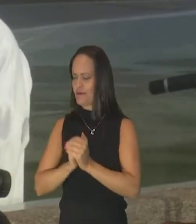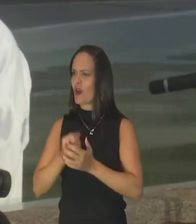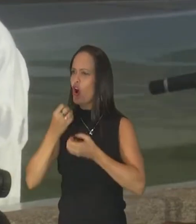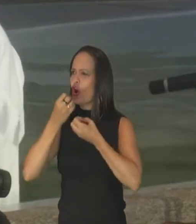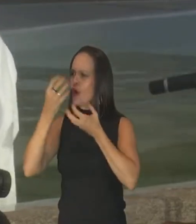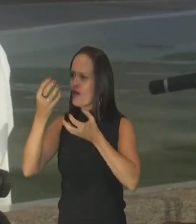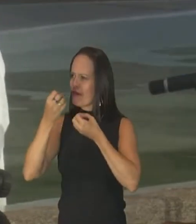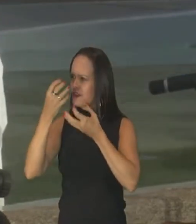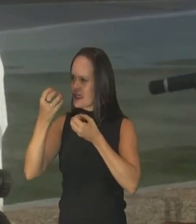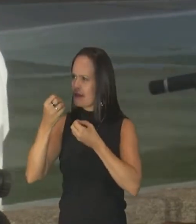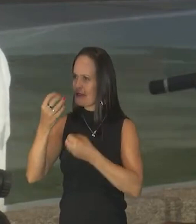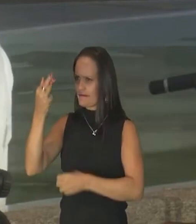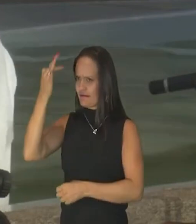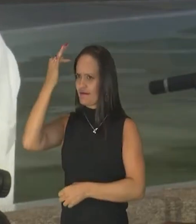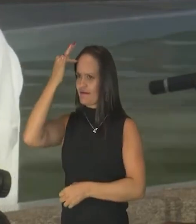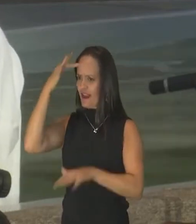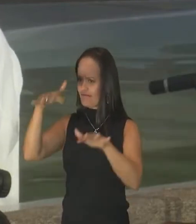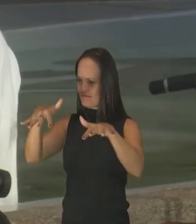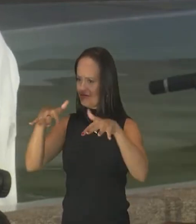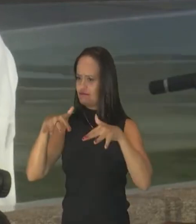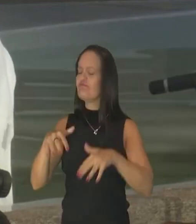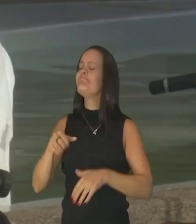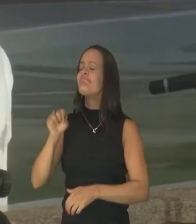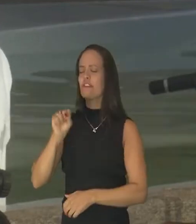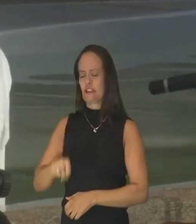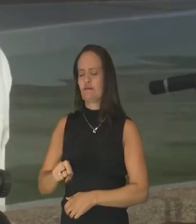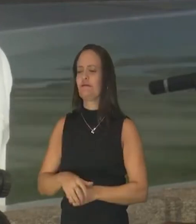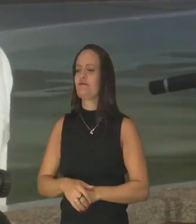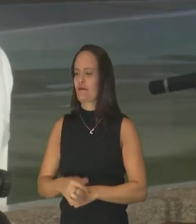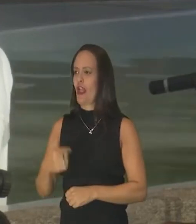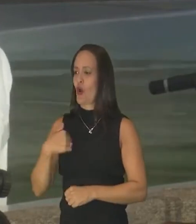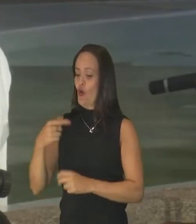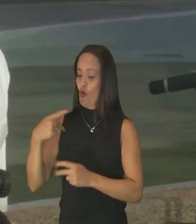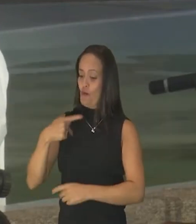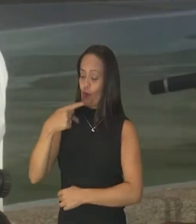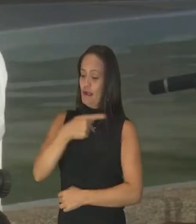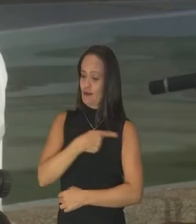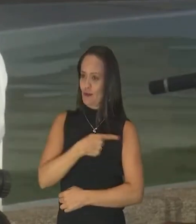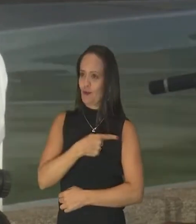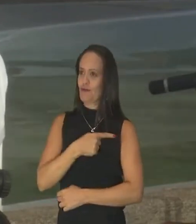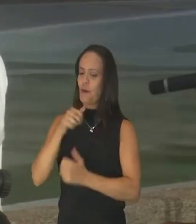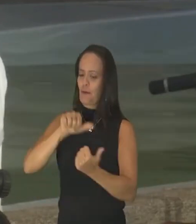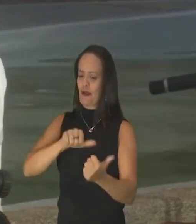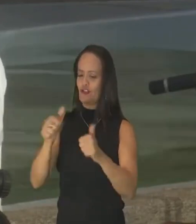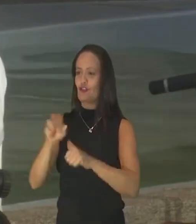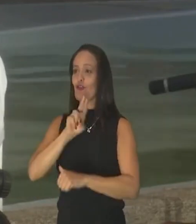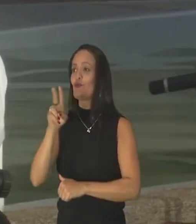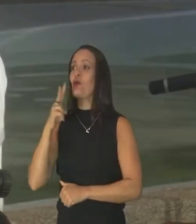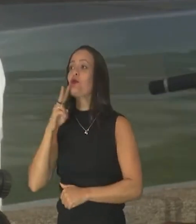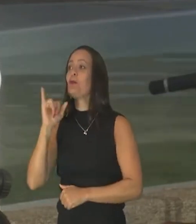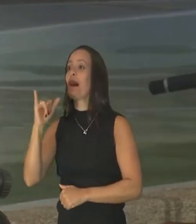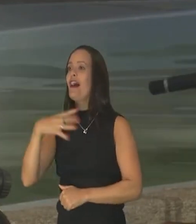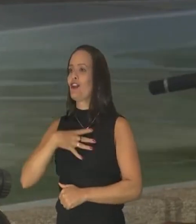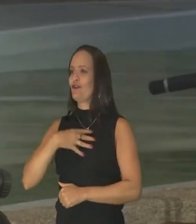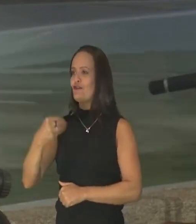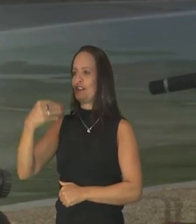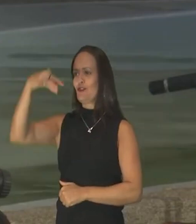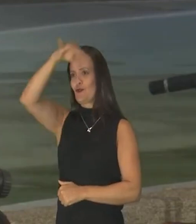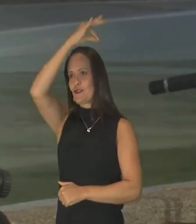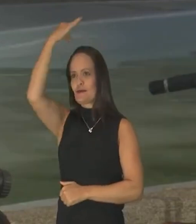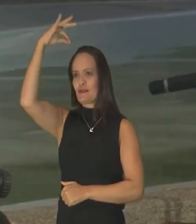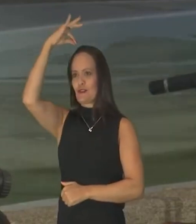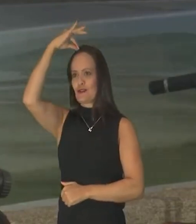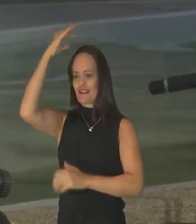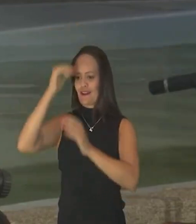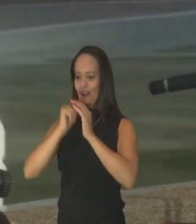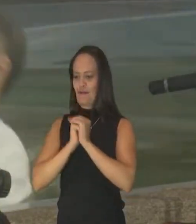confirma, Armindo, a sua pública profissão de fé? Confirmo. Como ministro do Evangelho, eu o batizo em nome do Pai, do Filho e do Espírito